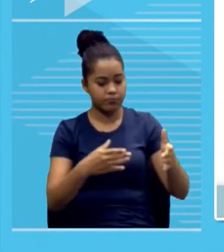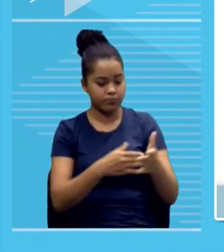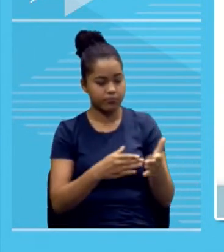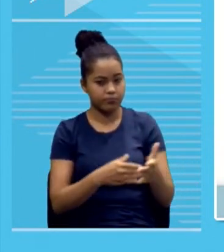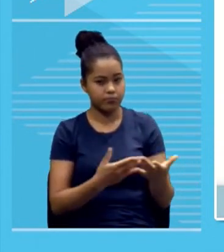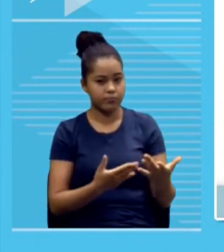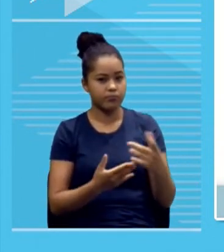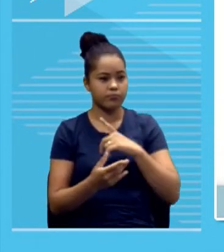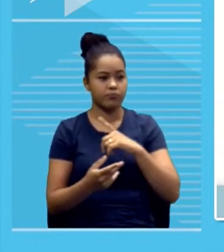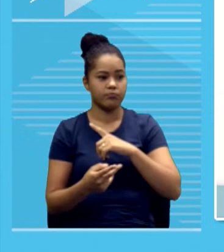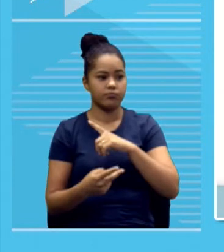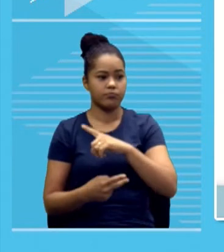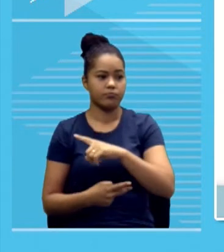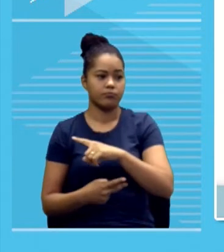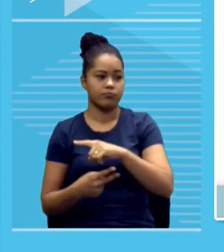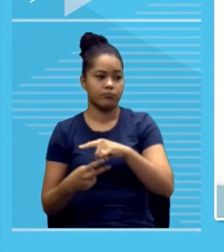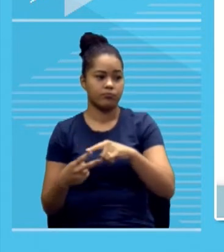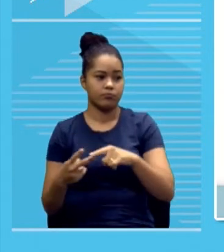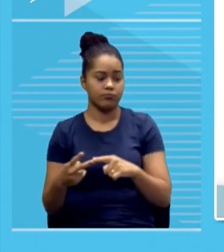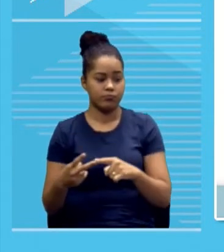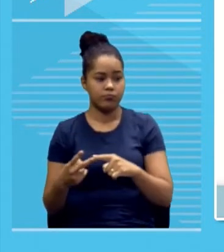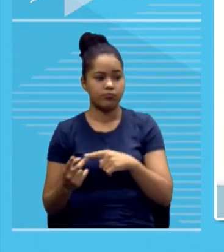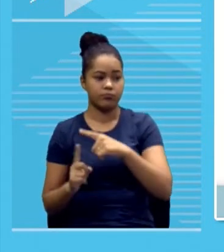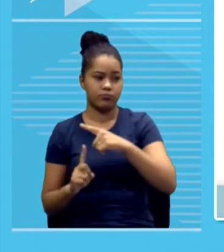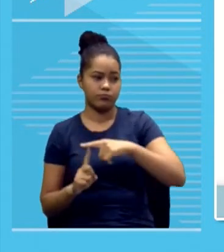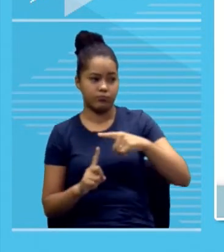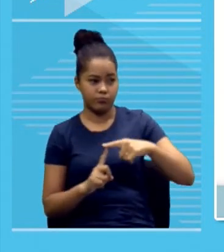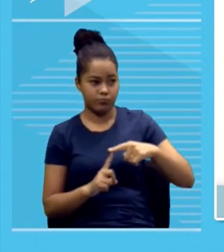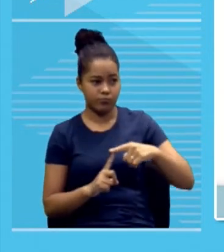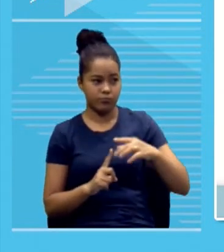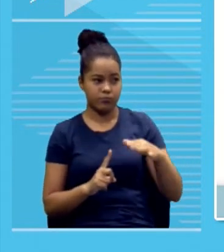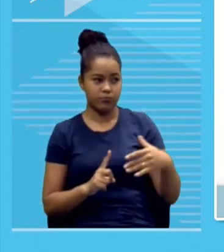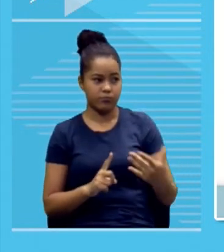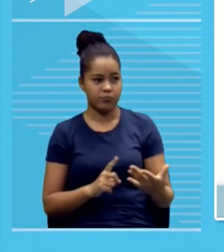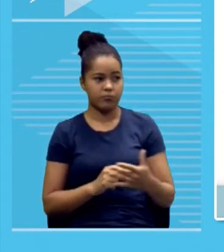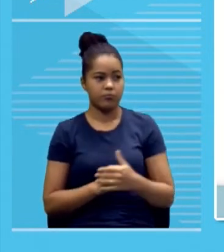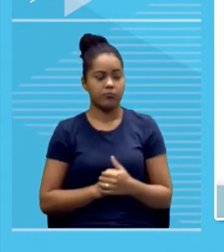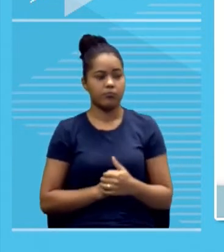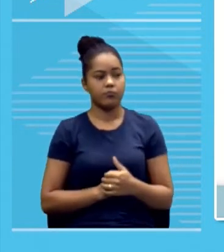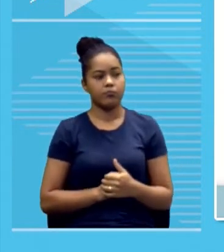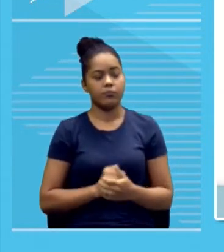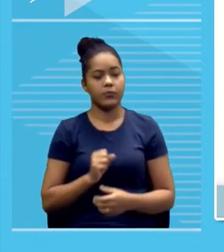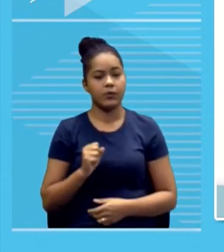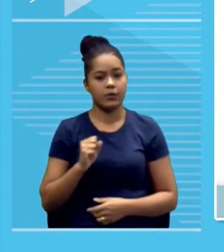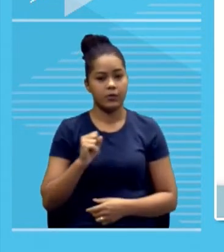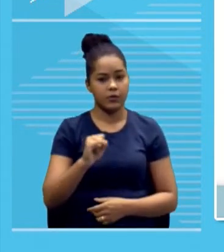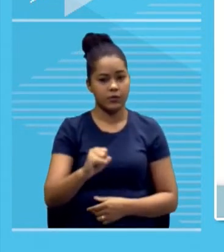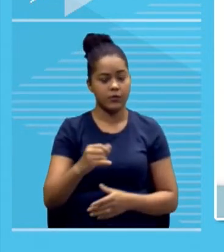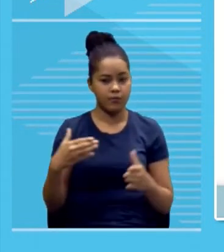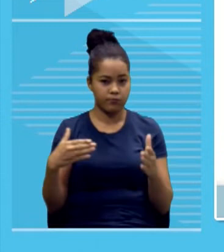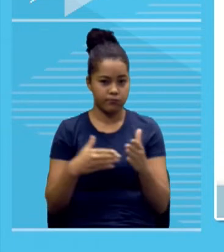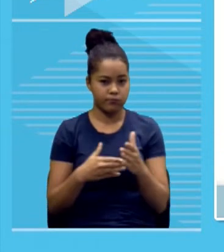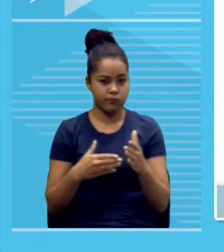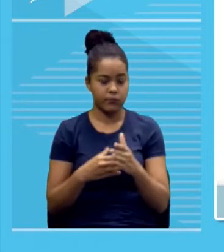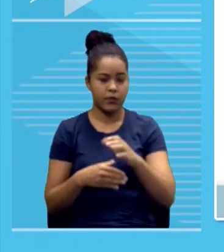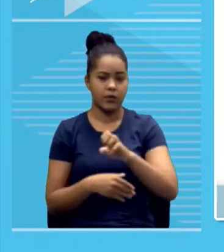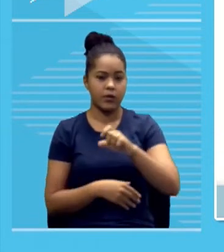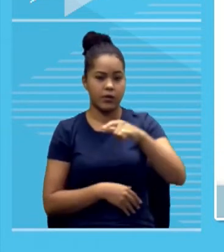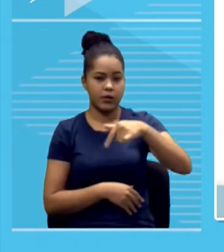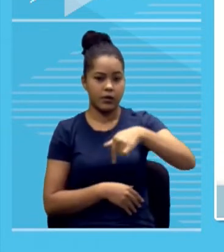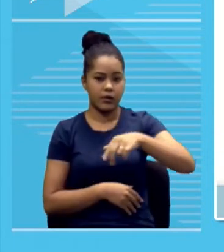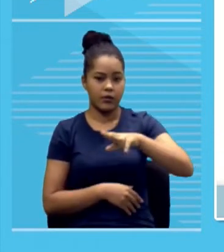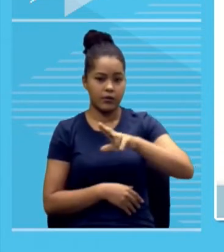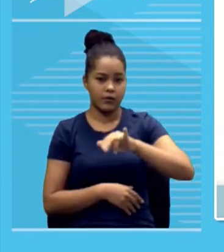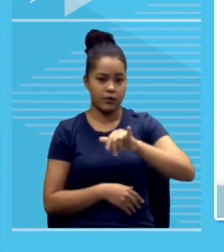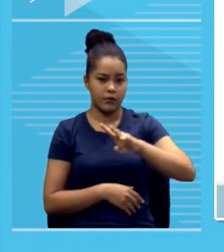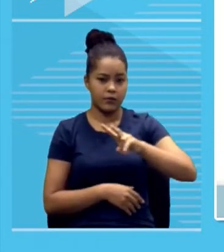em paralelo, tá bom? Quando eu falo de resistência equivalente, é a